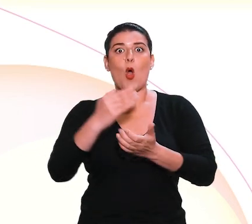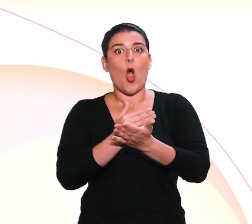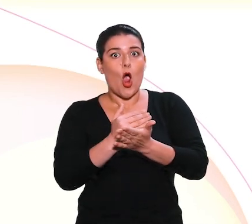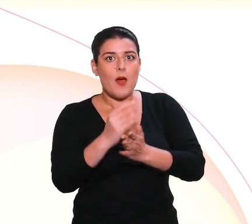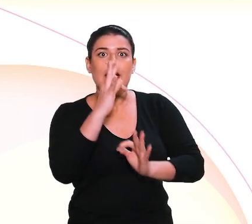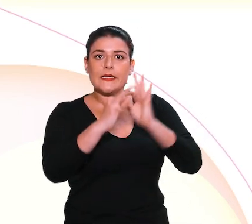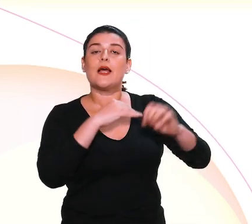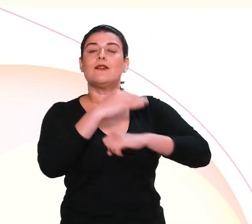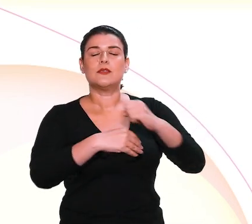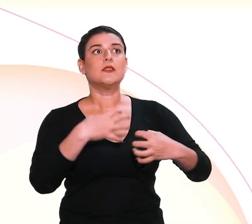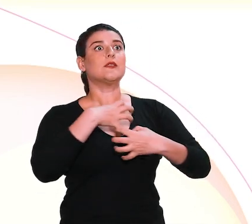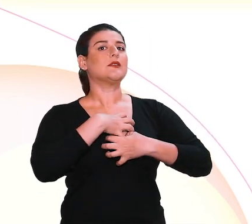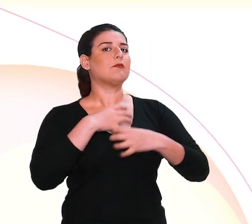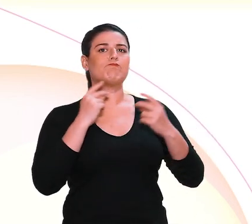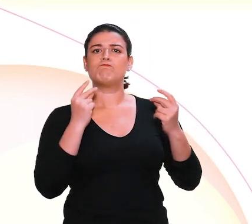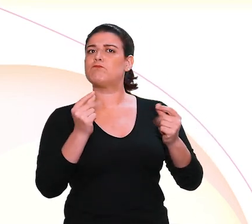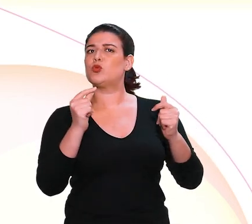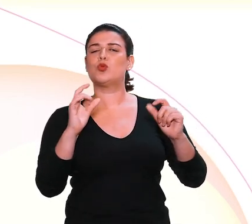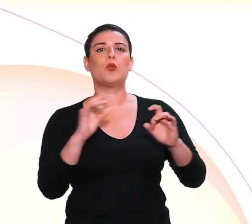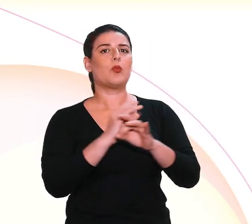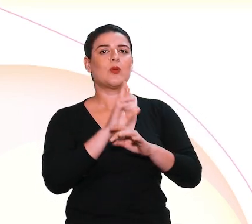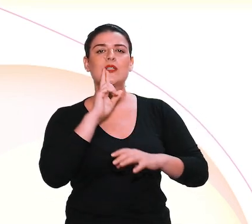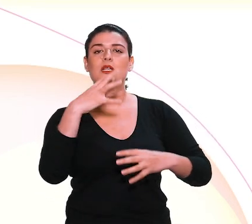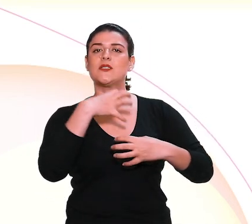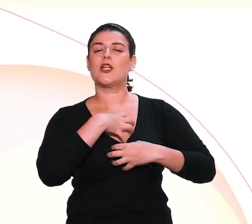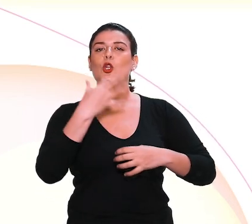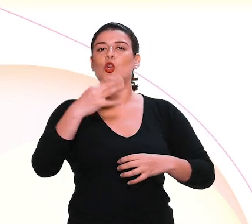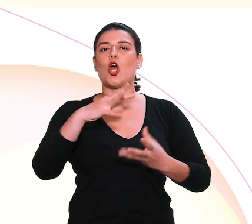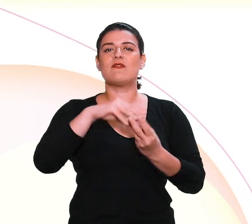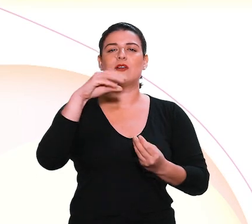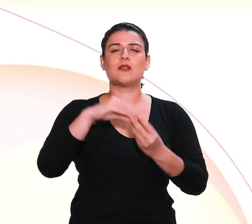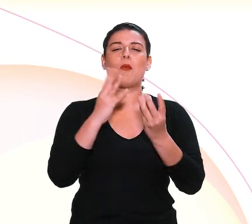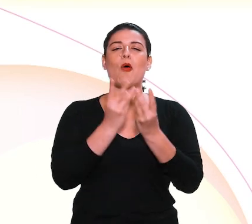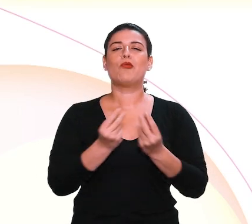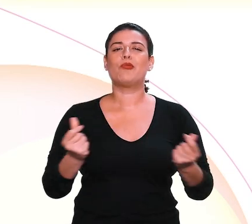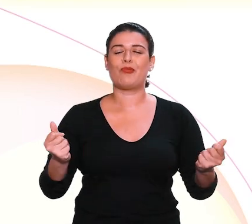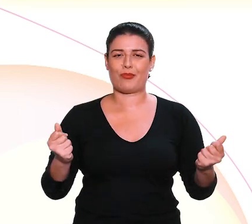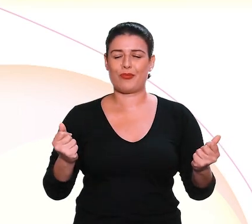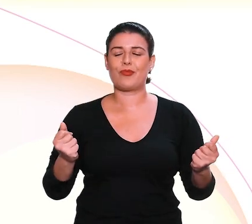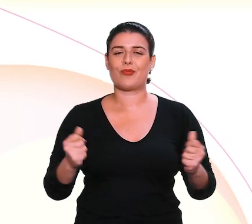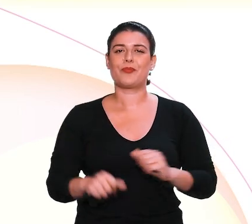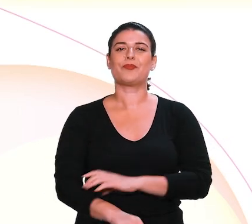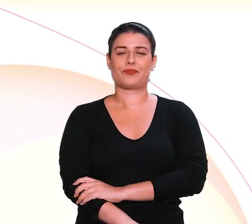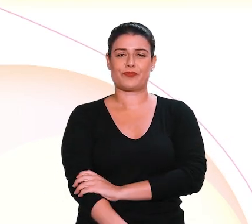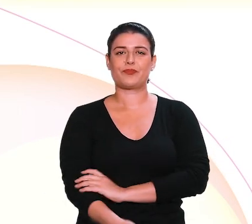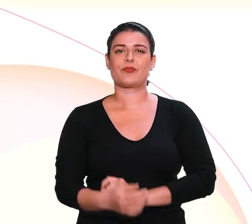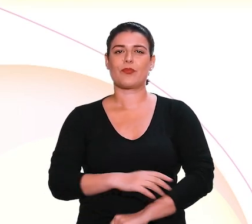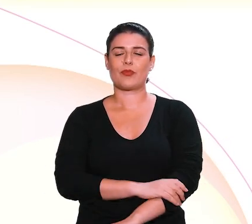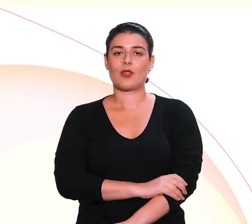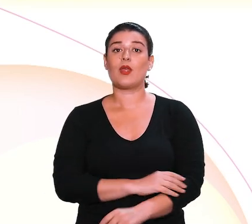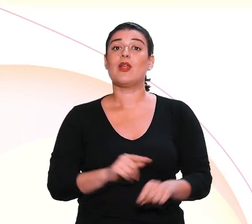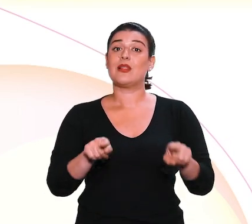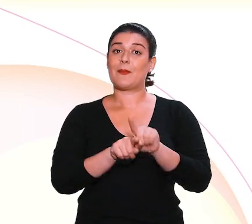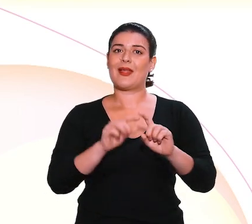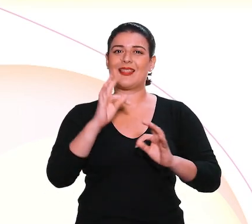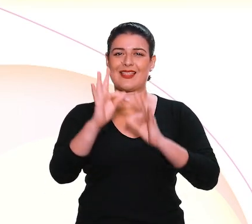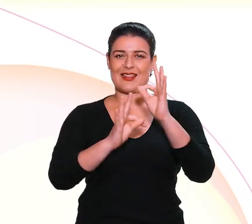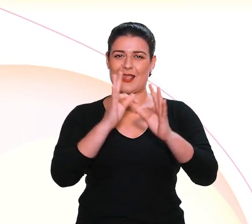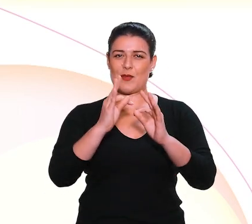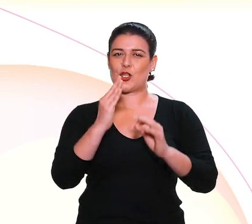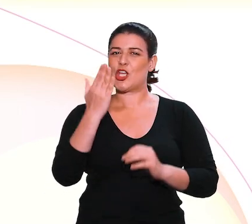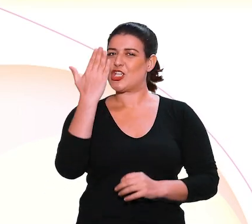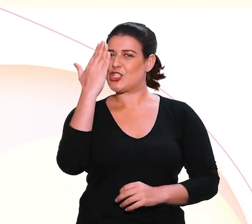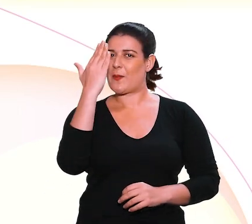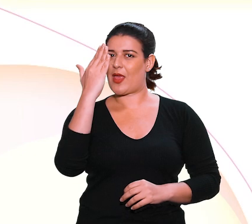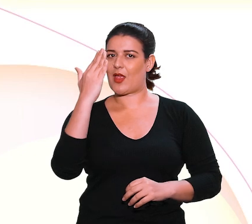ele começa a enfaixar, ele vai prontamente falar que a sensação fantasma ou a dor fantasma diminuíram muito. Terapias com espelho